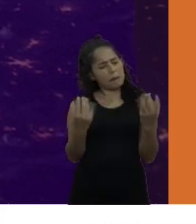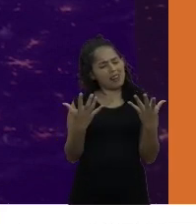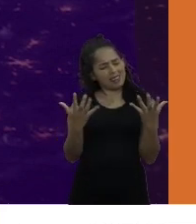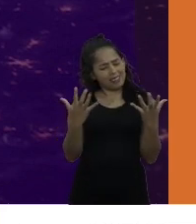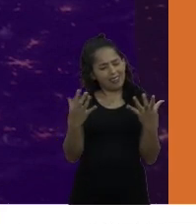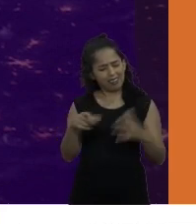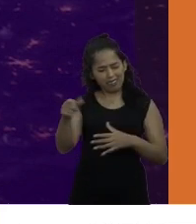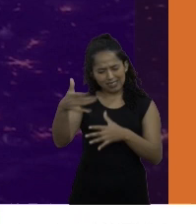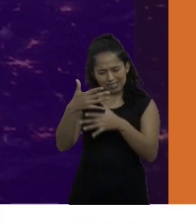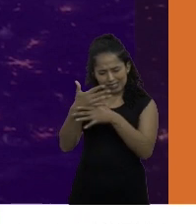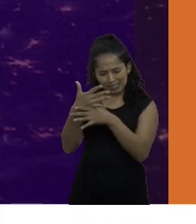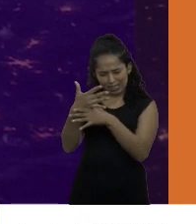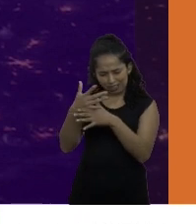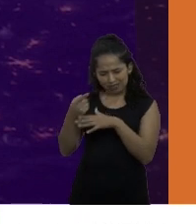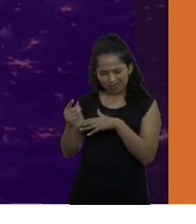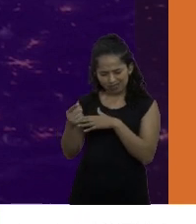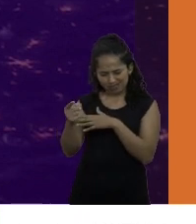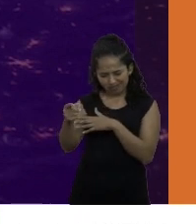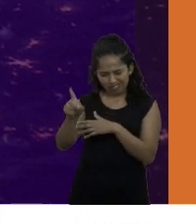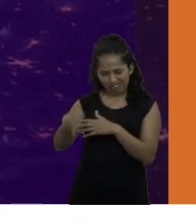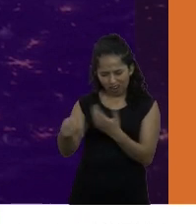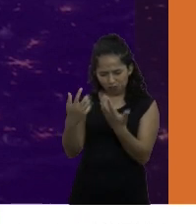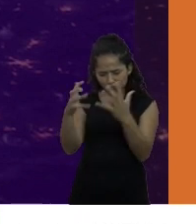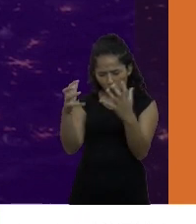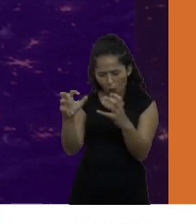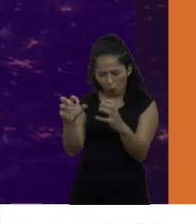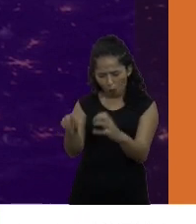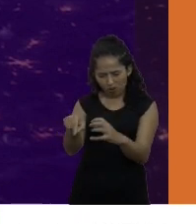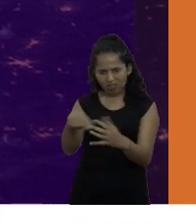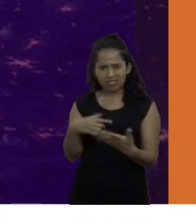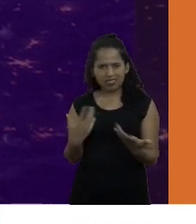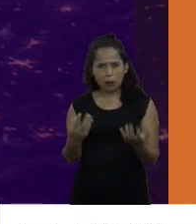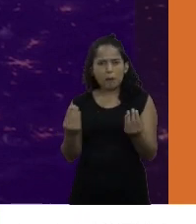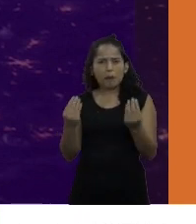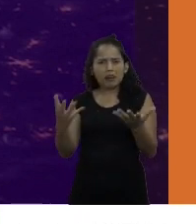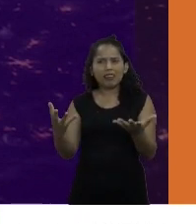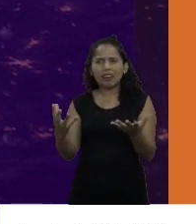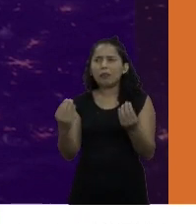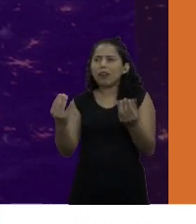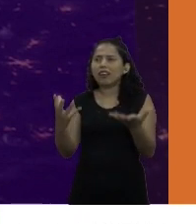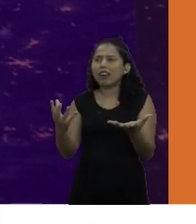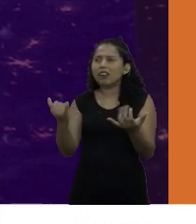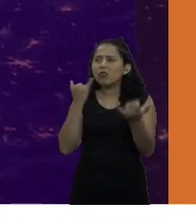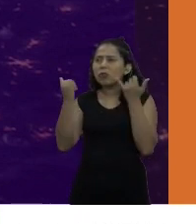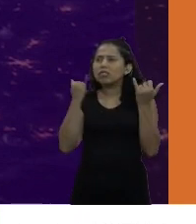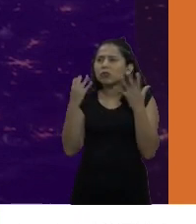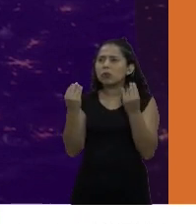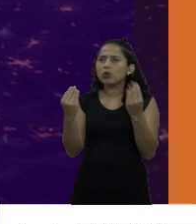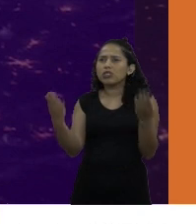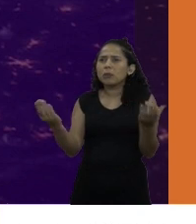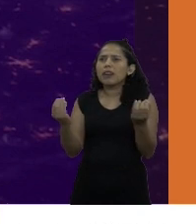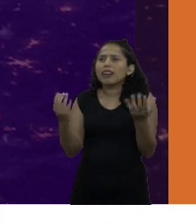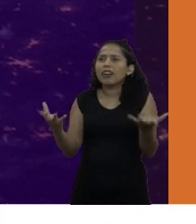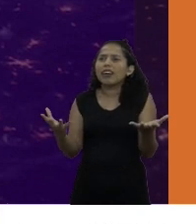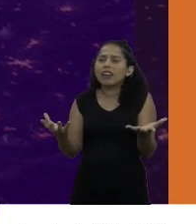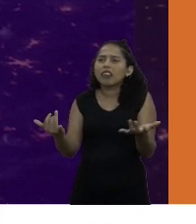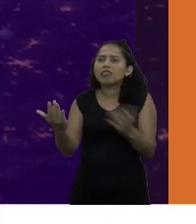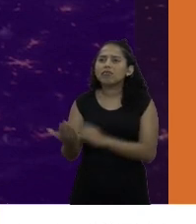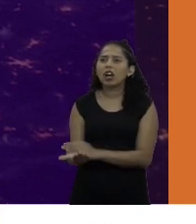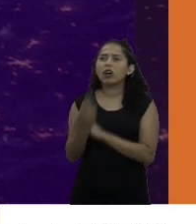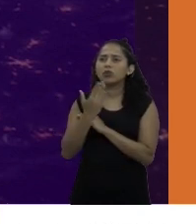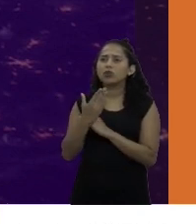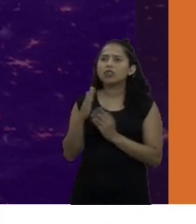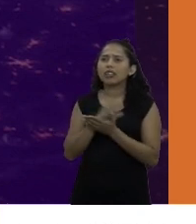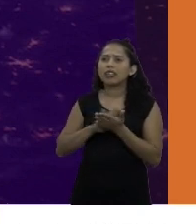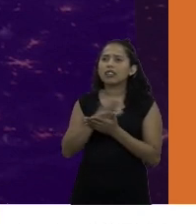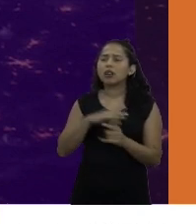que uma cidade no interior dos Estados Unidos era um pântano? É informação demais. Não serve para nada essa informação para mim. Porque